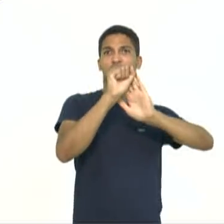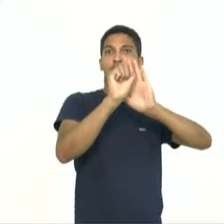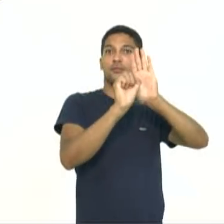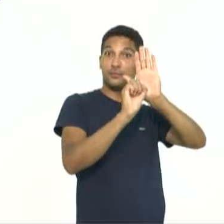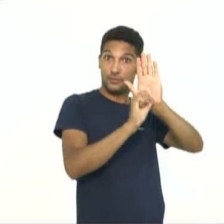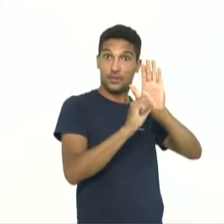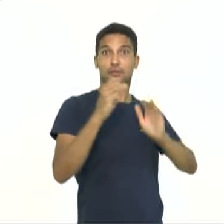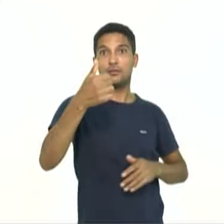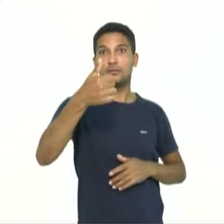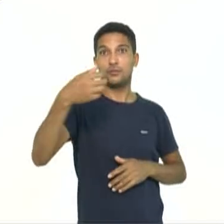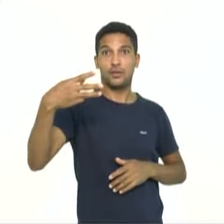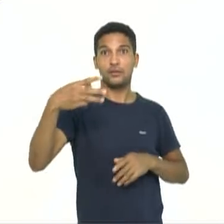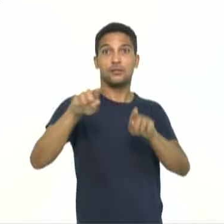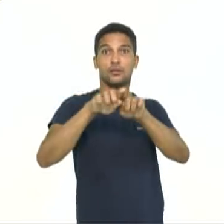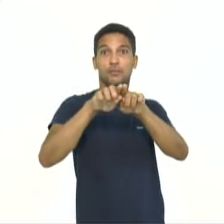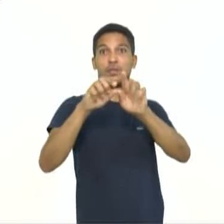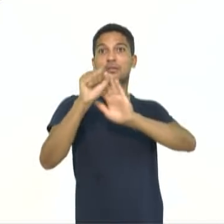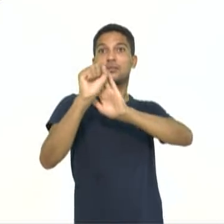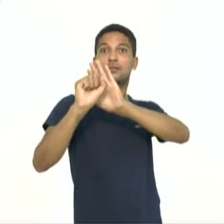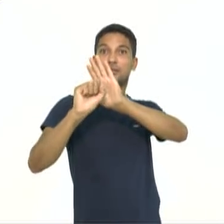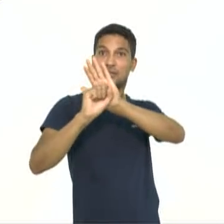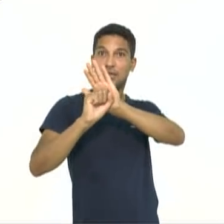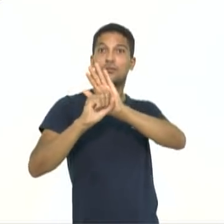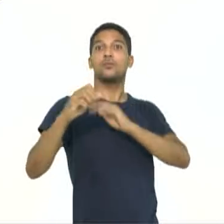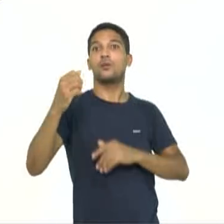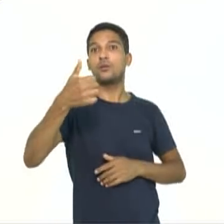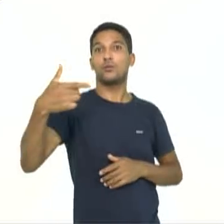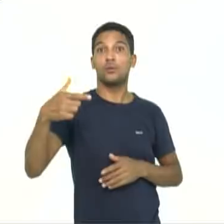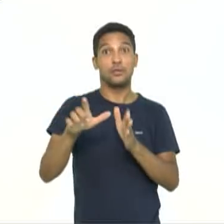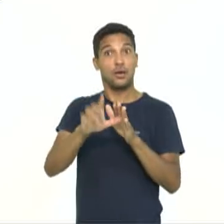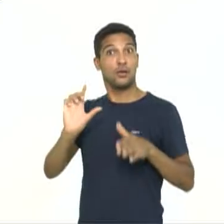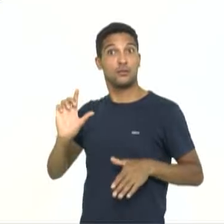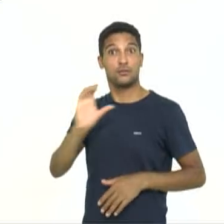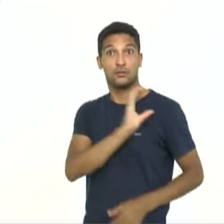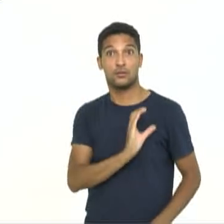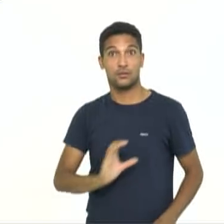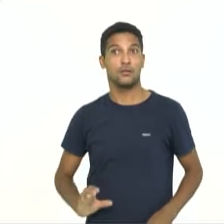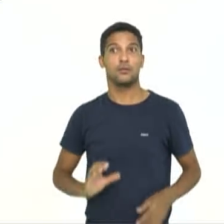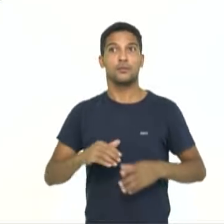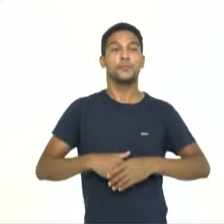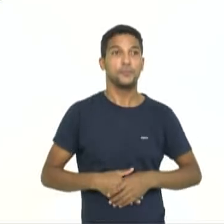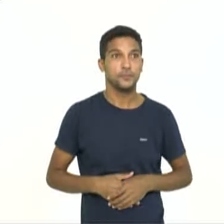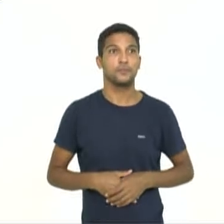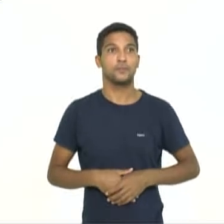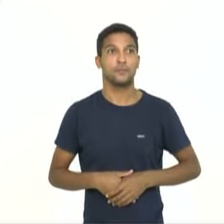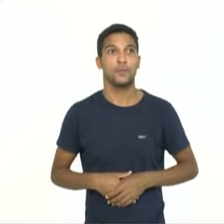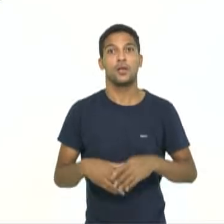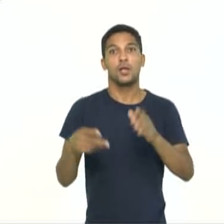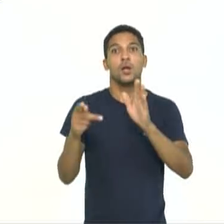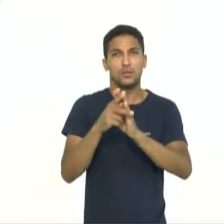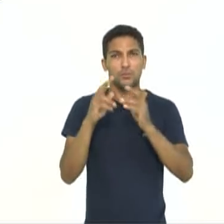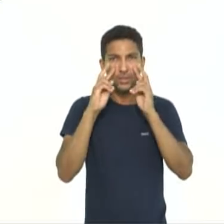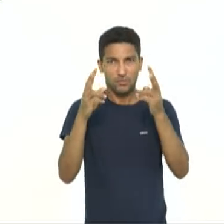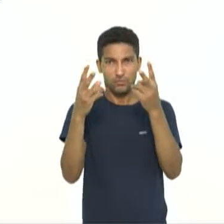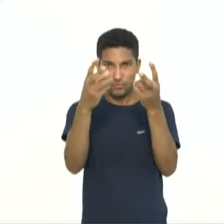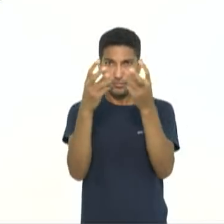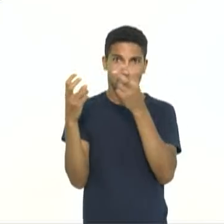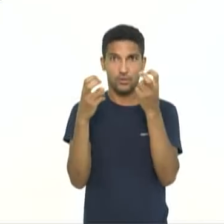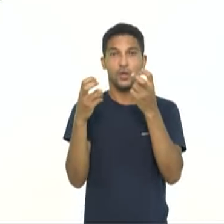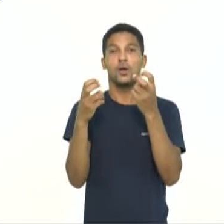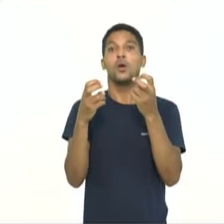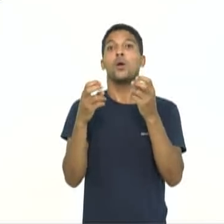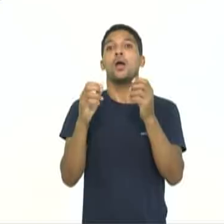o surgimento dele aqui na Terra, ok? No Egito, por exemplo, há pinturas de lutas do período